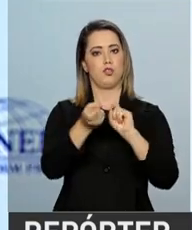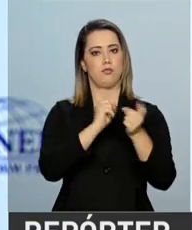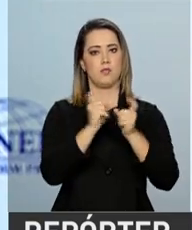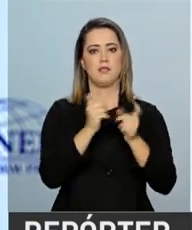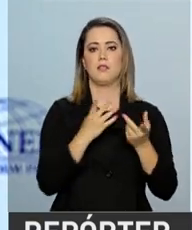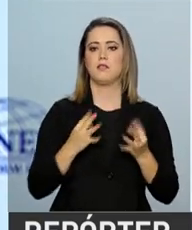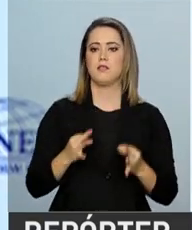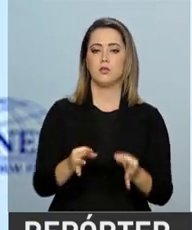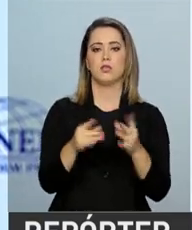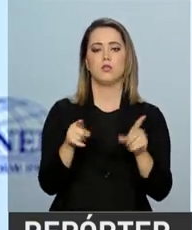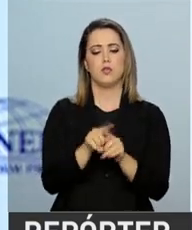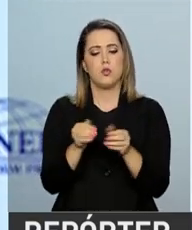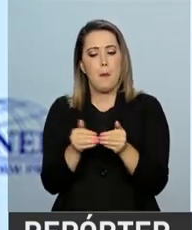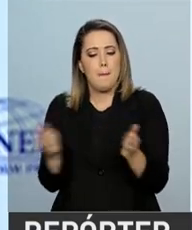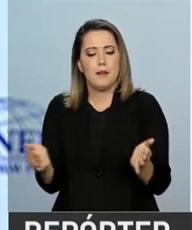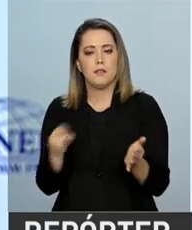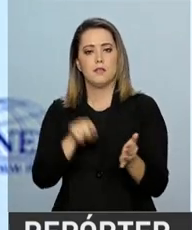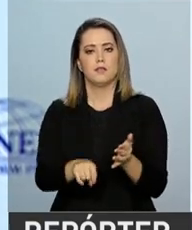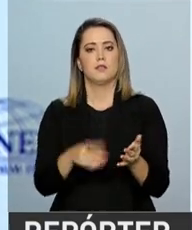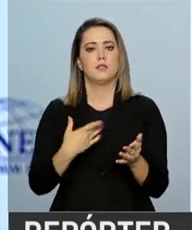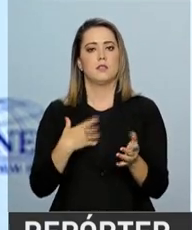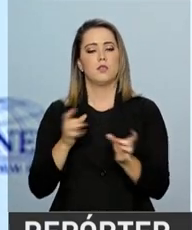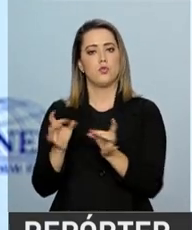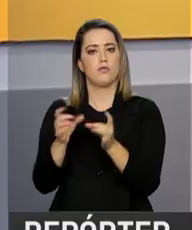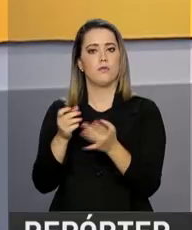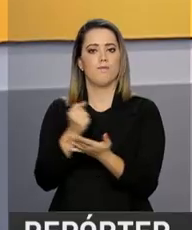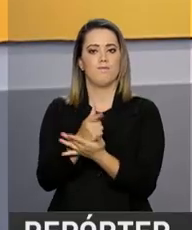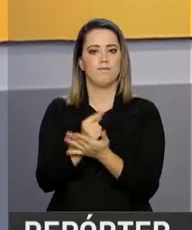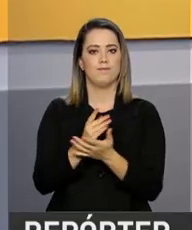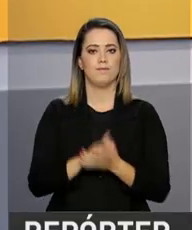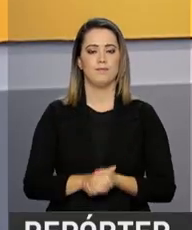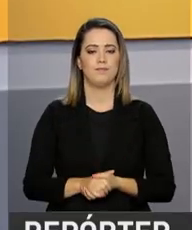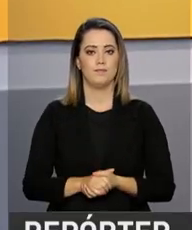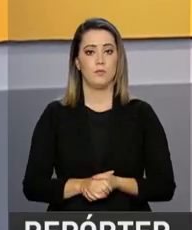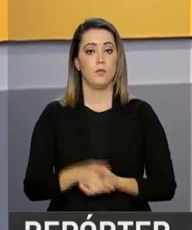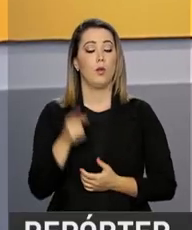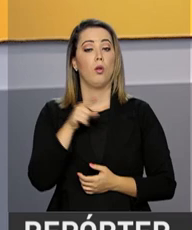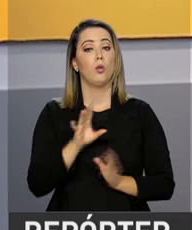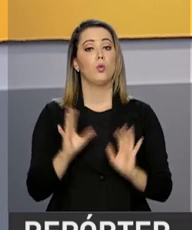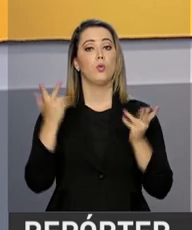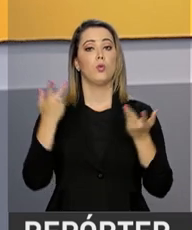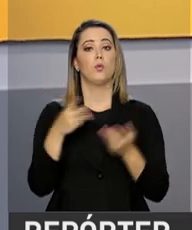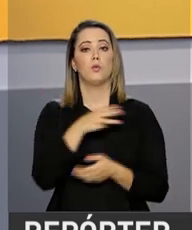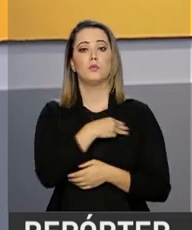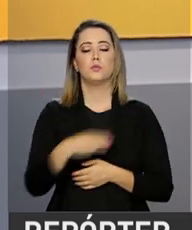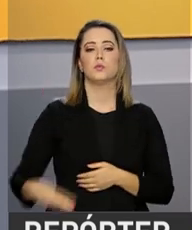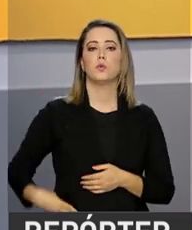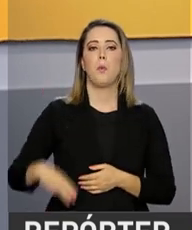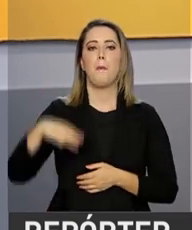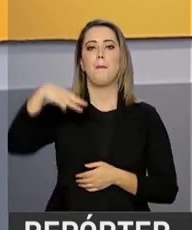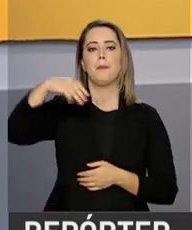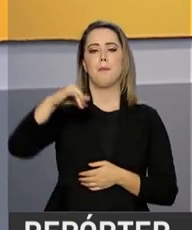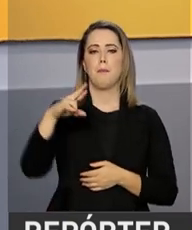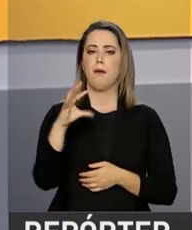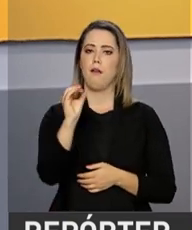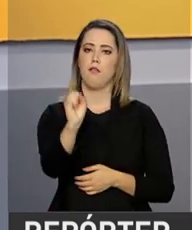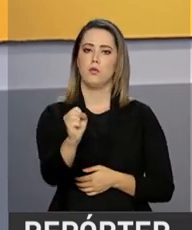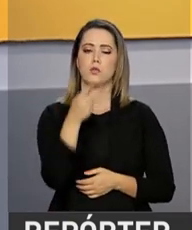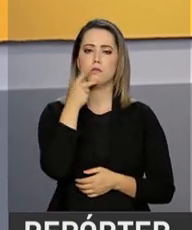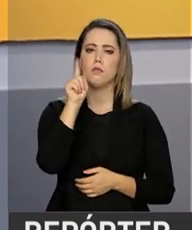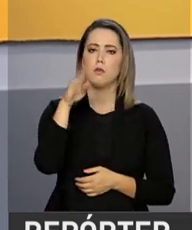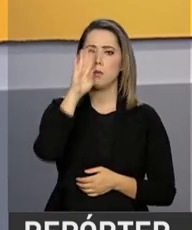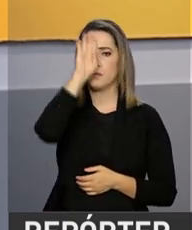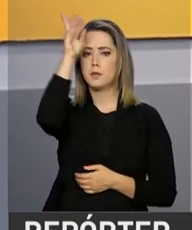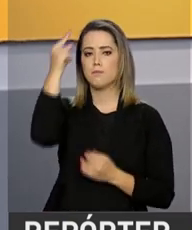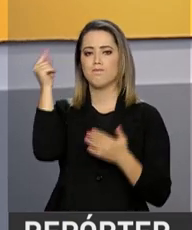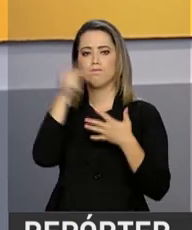e ampliação e abertura eh de mercados. No evento, o ministro Marcos Pereira disse que a prioridade